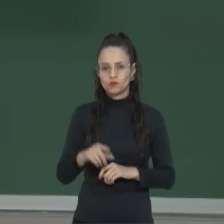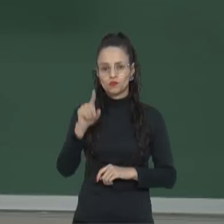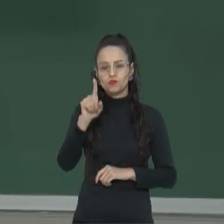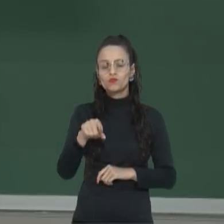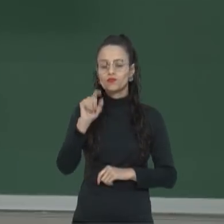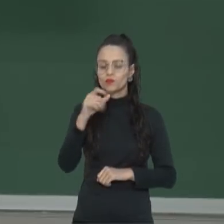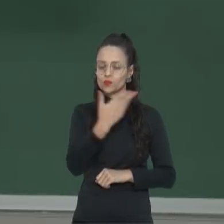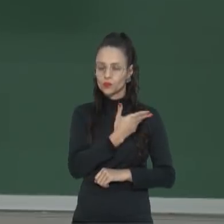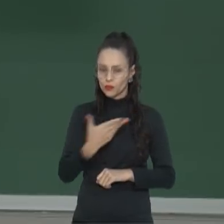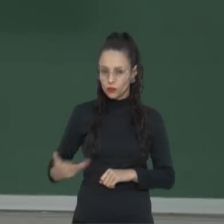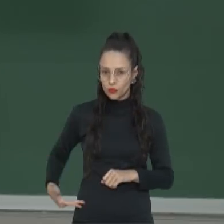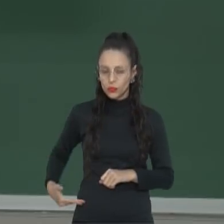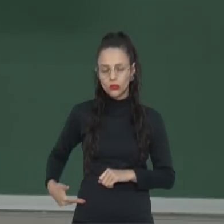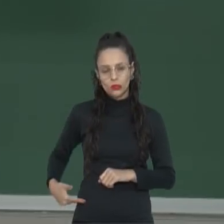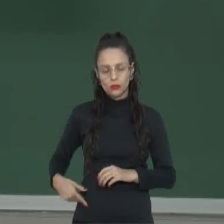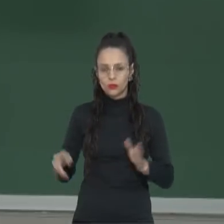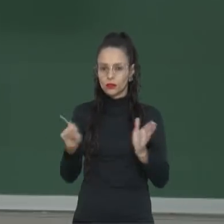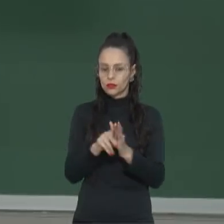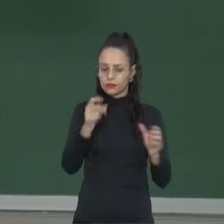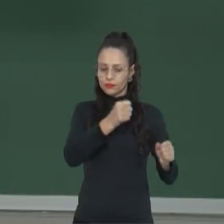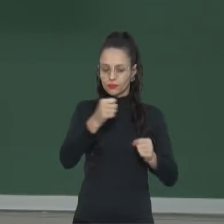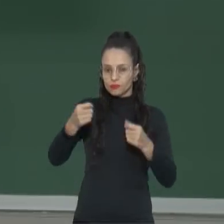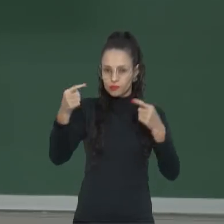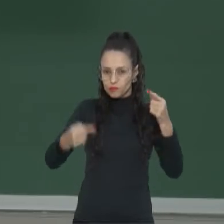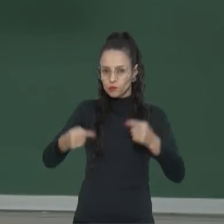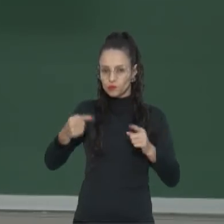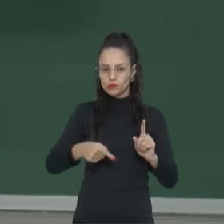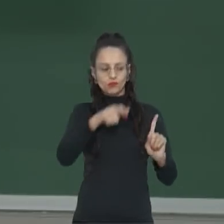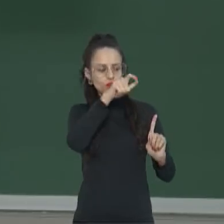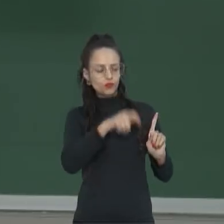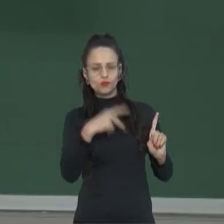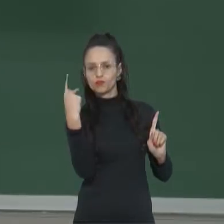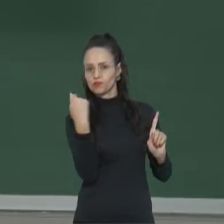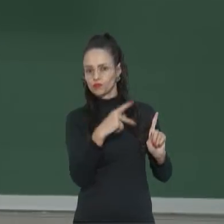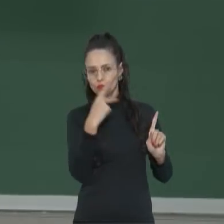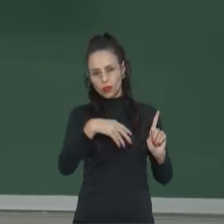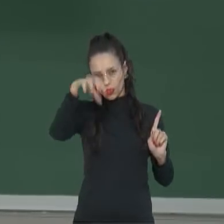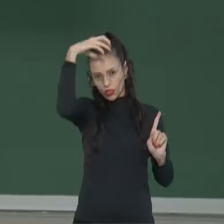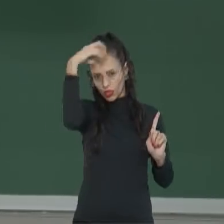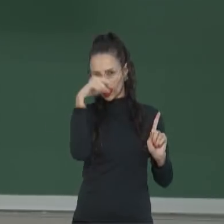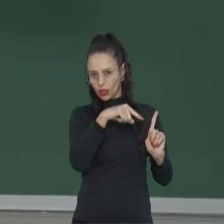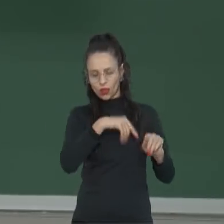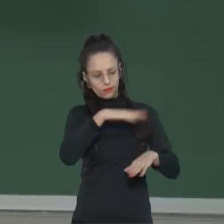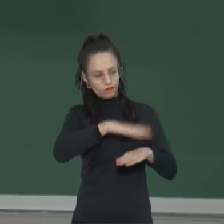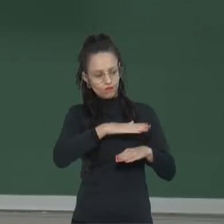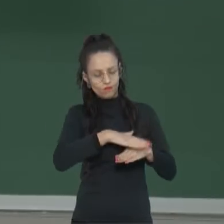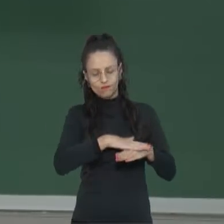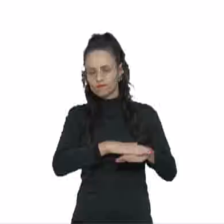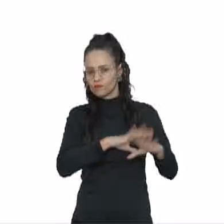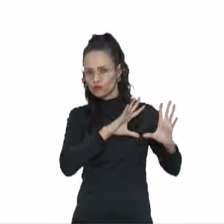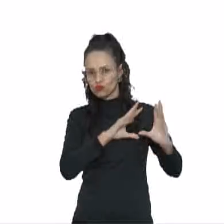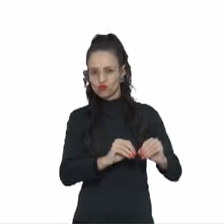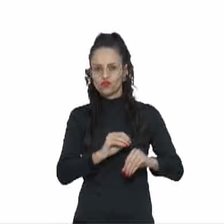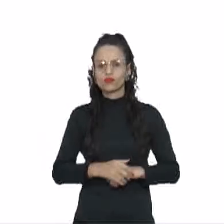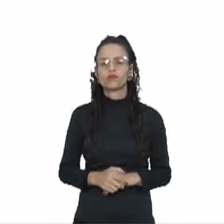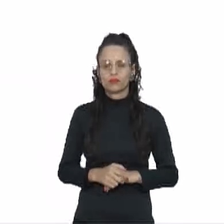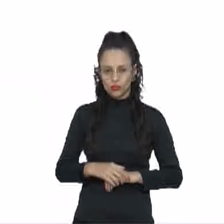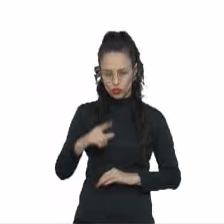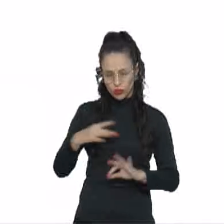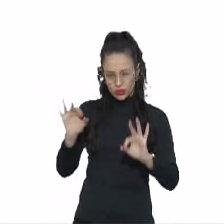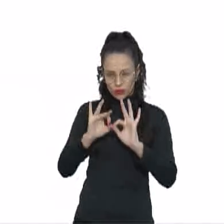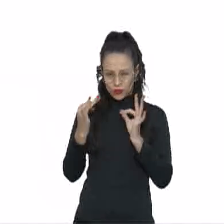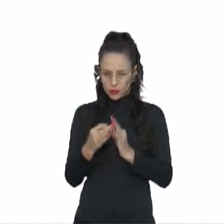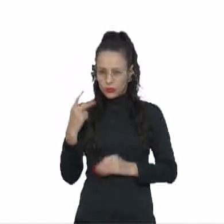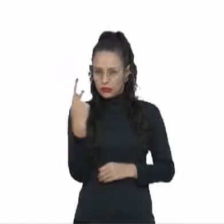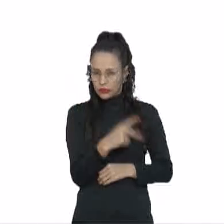era um governo, um poder político centralizado na mão do imperador. Haviam nobres, famílias próximas ao imperador e